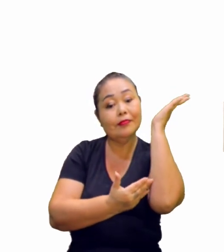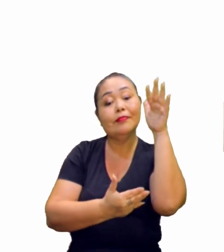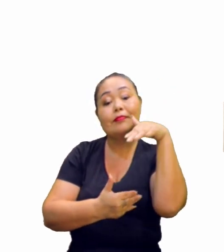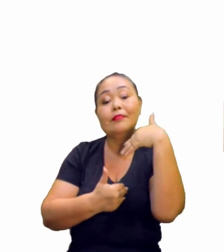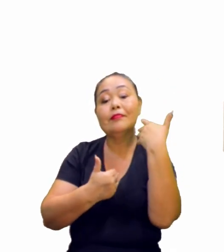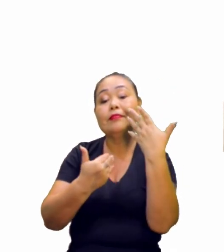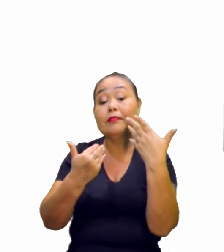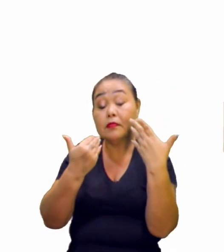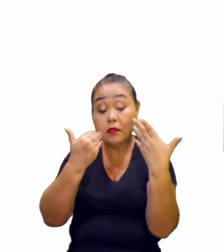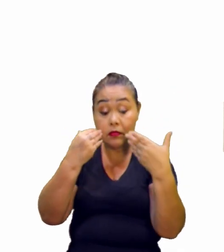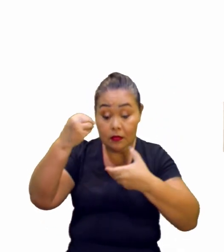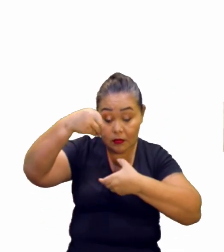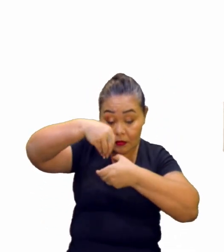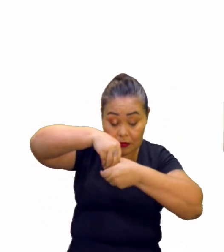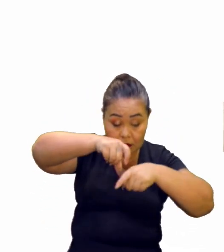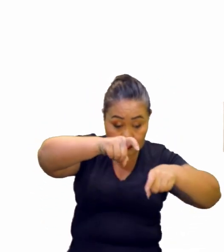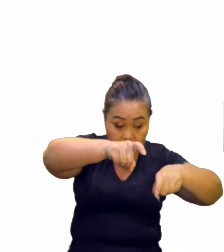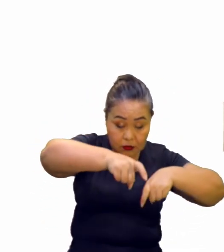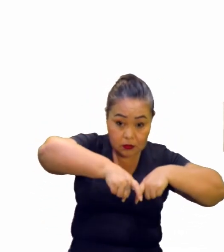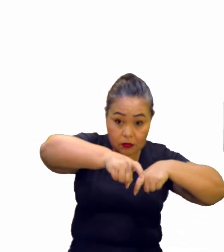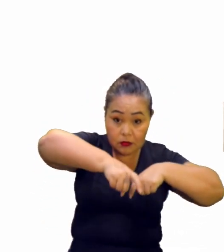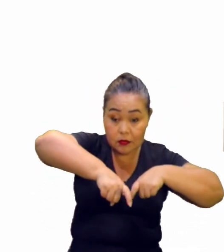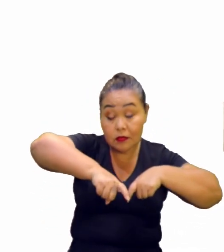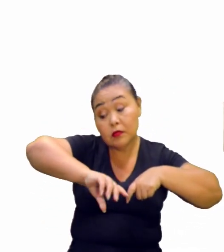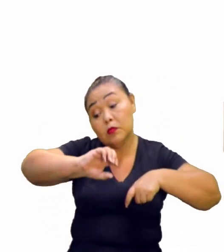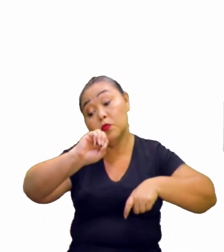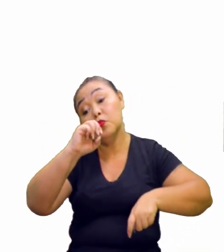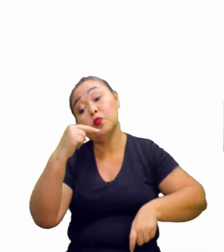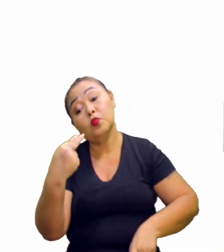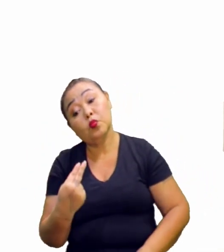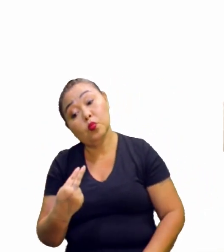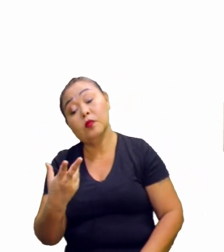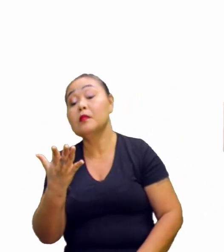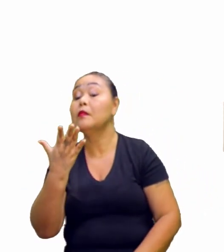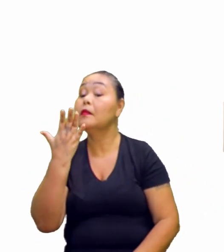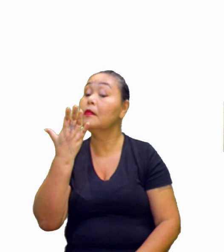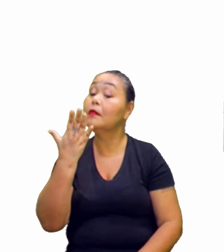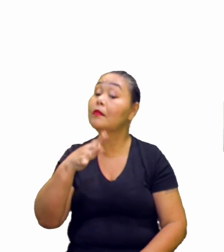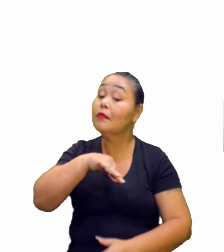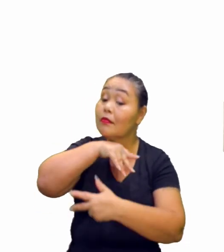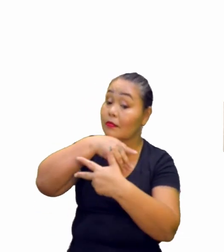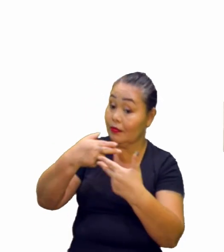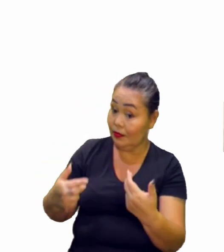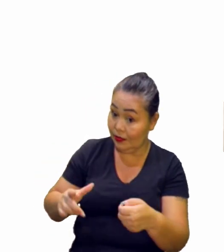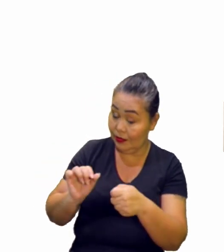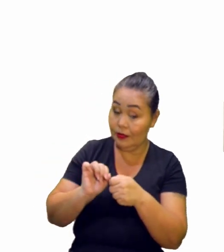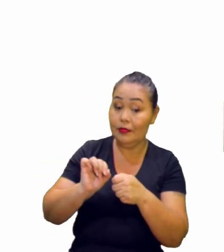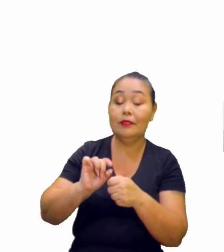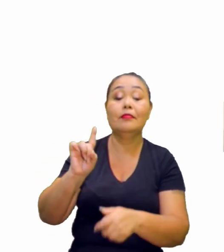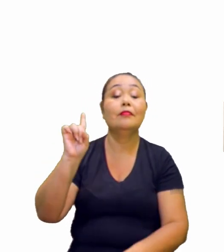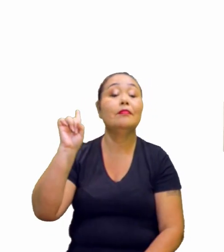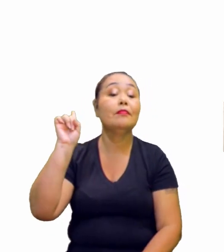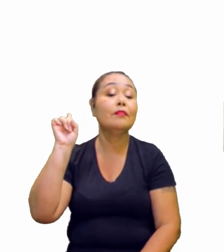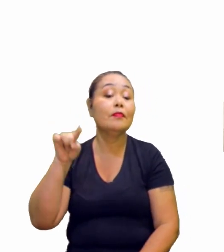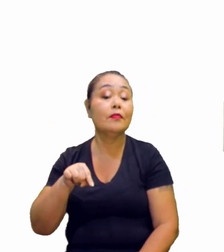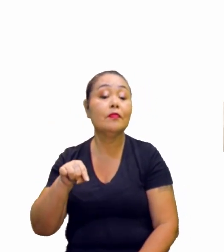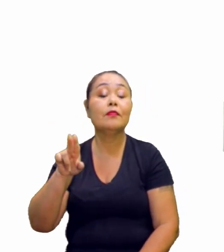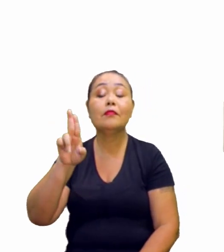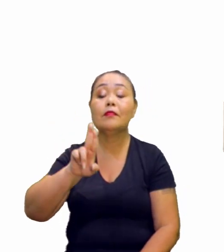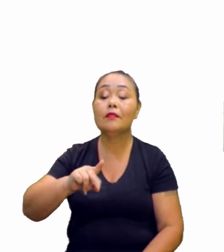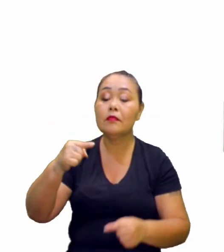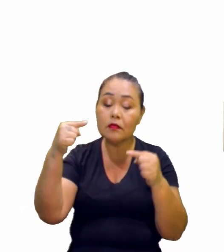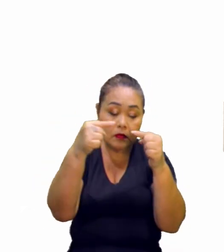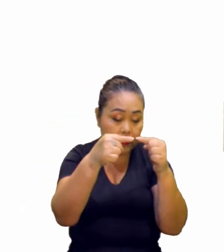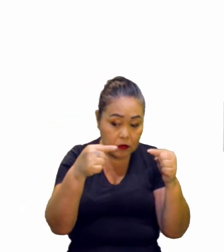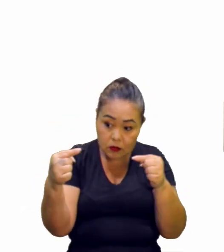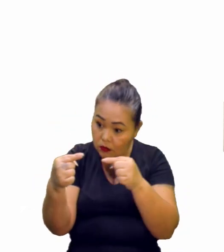cultivos agrícolas e ou animais. Então, eu utilizo espécies arbóreas, frutíferas ou madeireiras aos